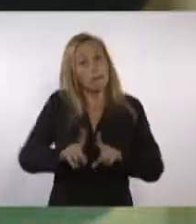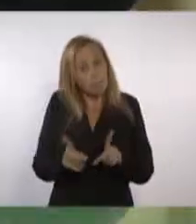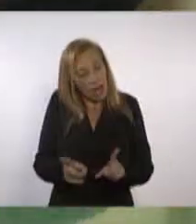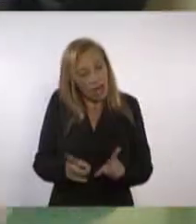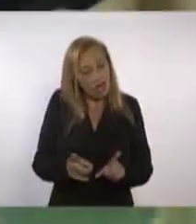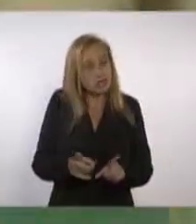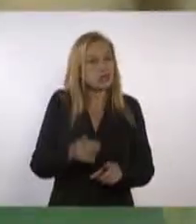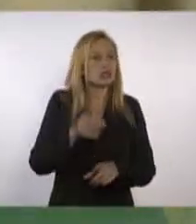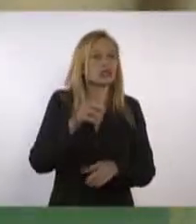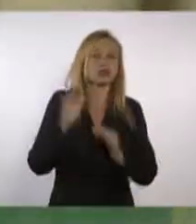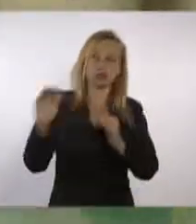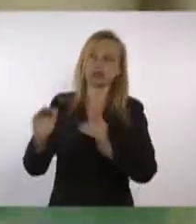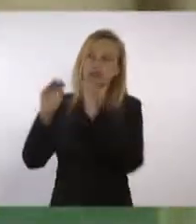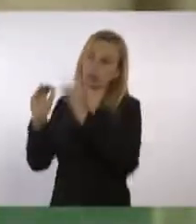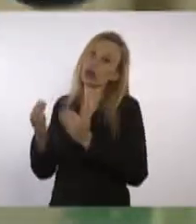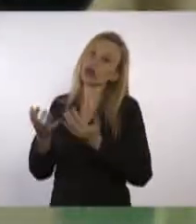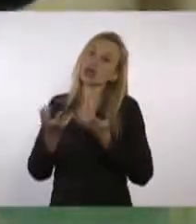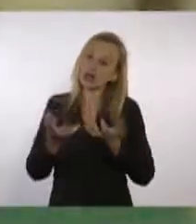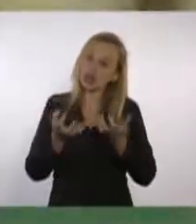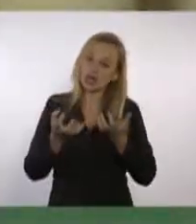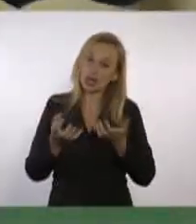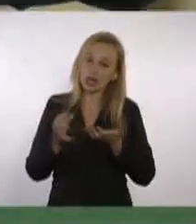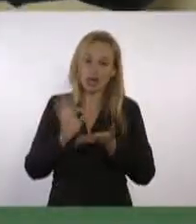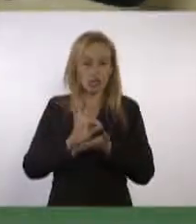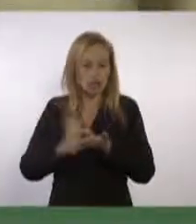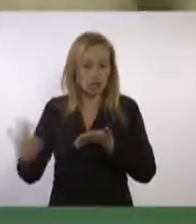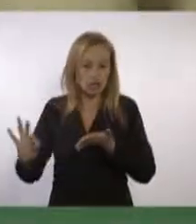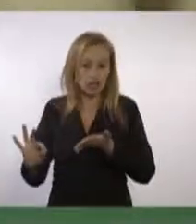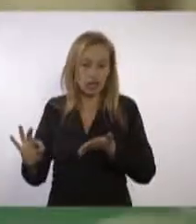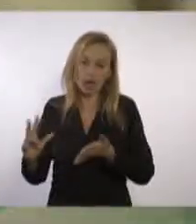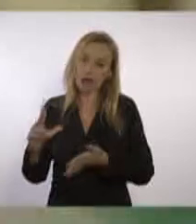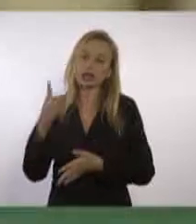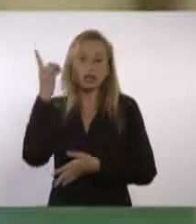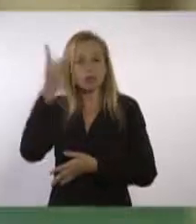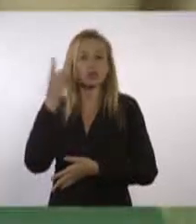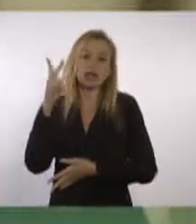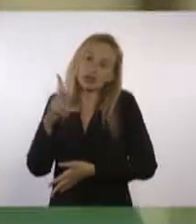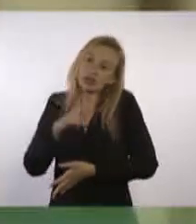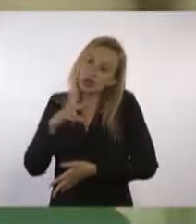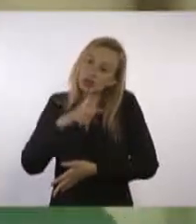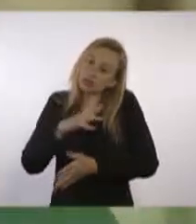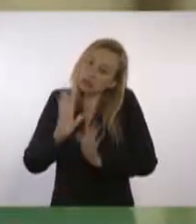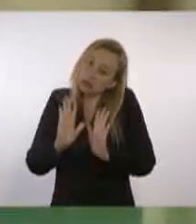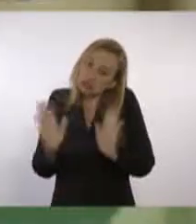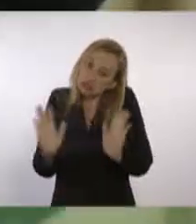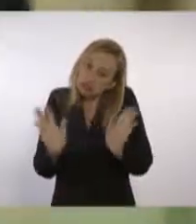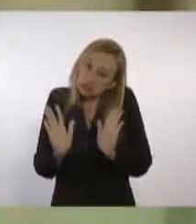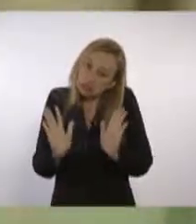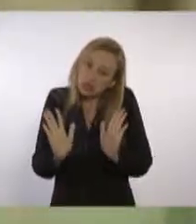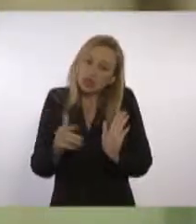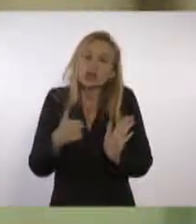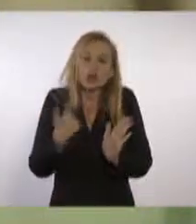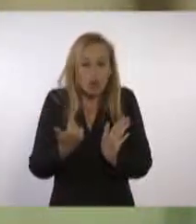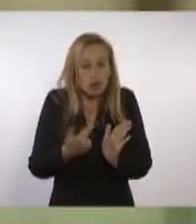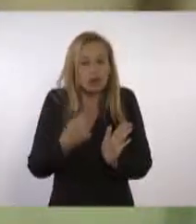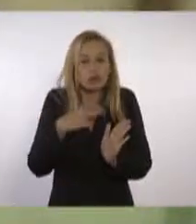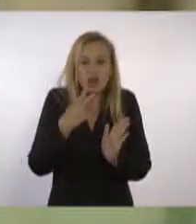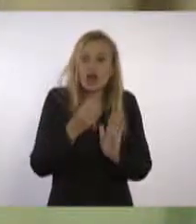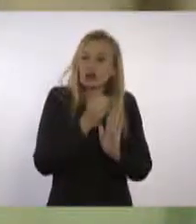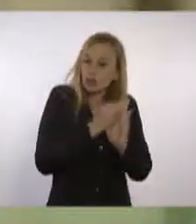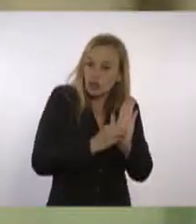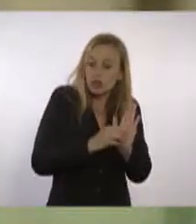Excelência preferir como deputado individualmente, já que as decisões são coletivas, vamos dizer no ofício que